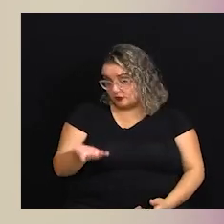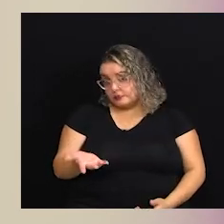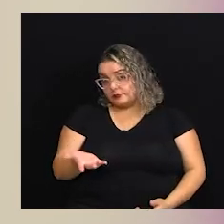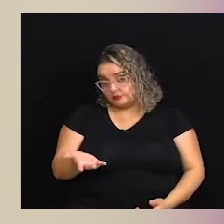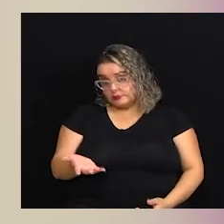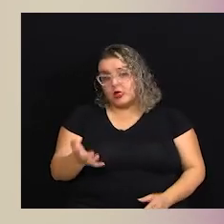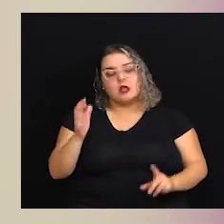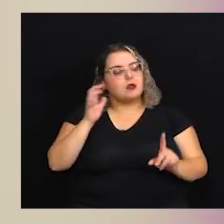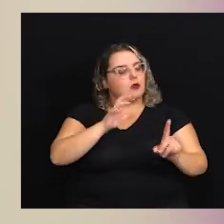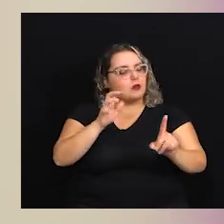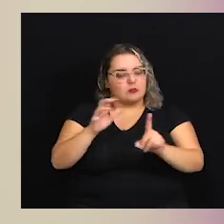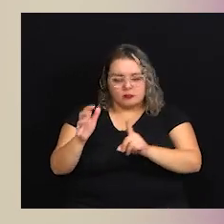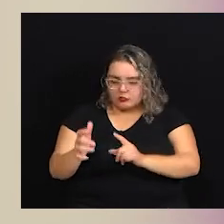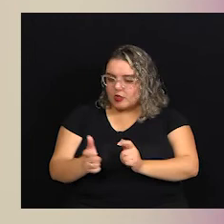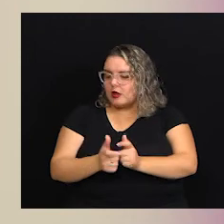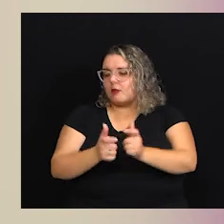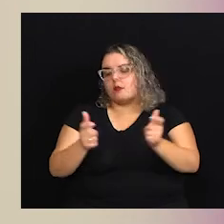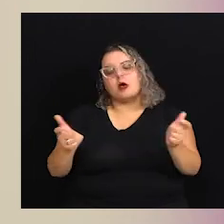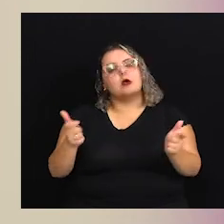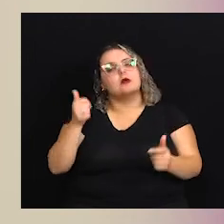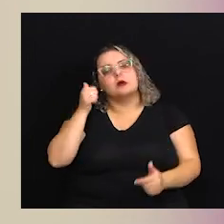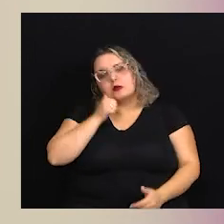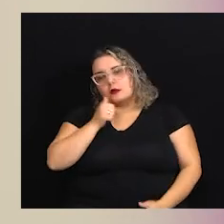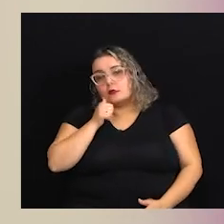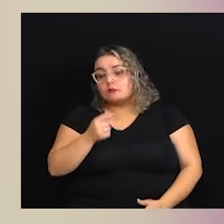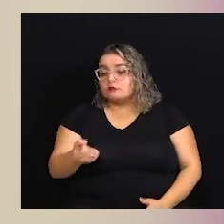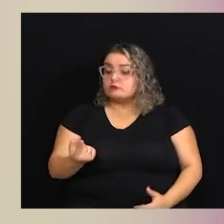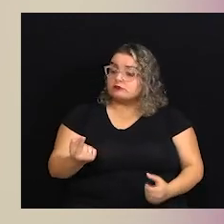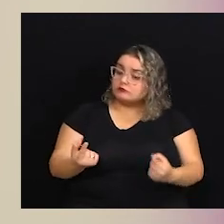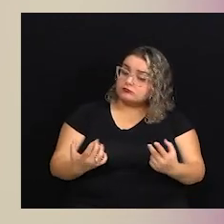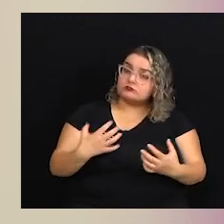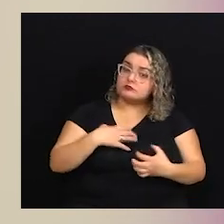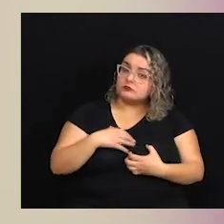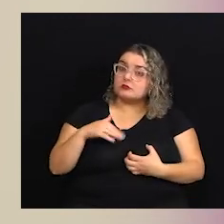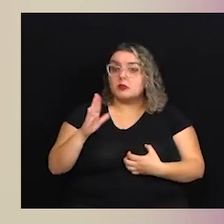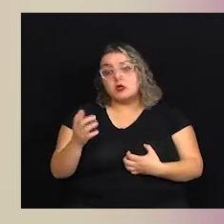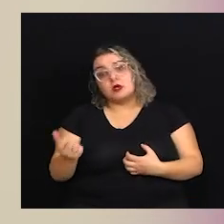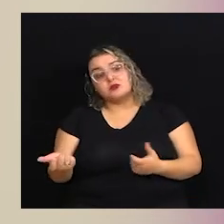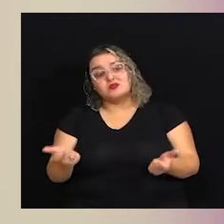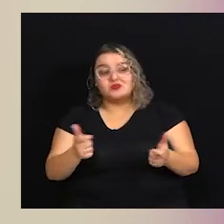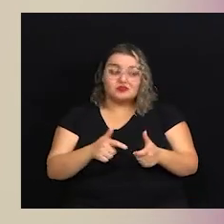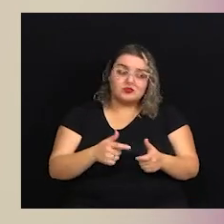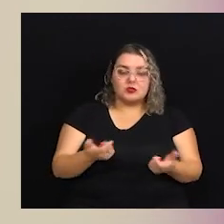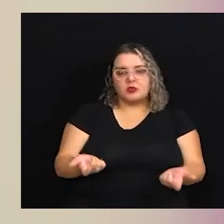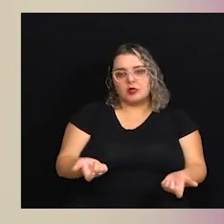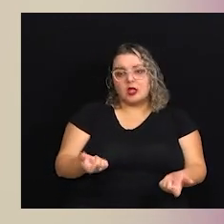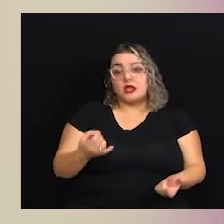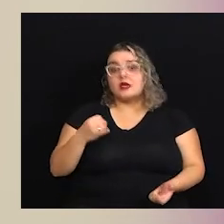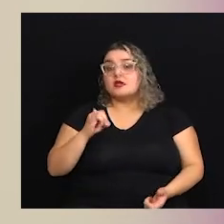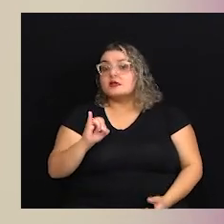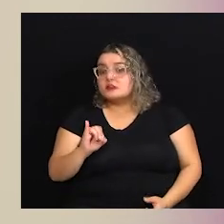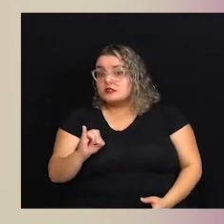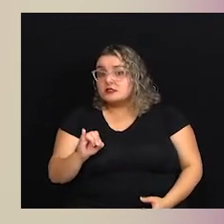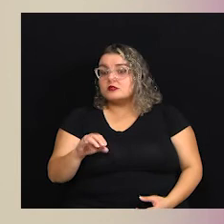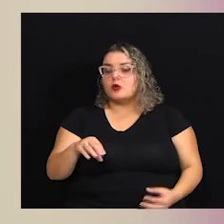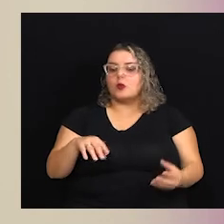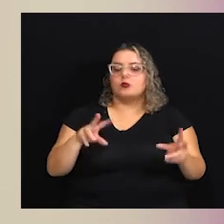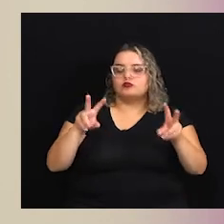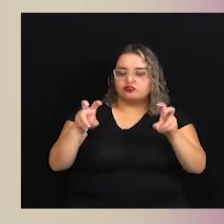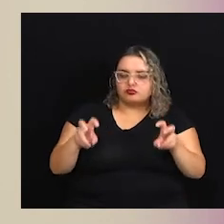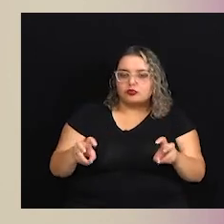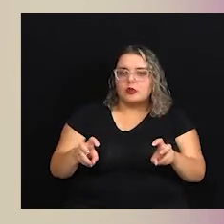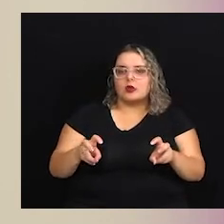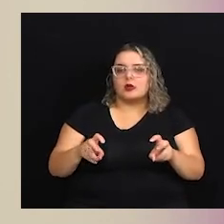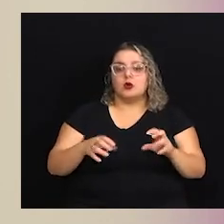mudar. Ela vai afetar grande parte das mulheres, umas mulheres vão sentir mais, outras menos. E se você está